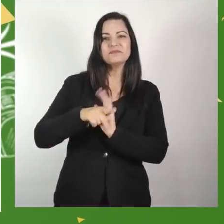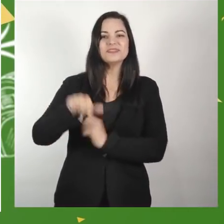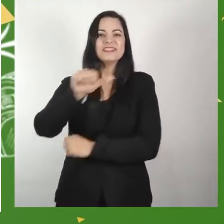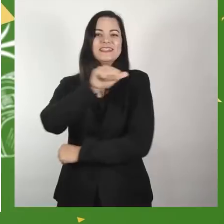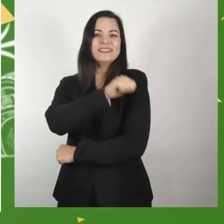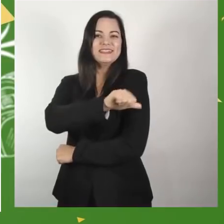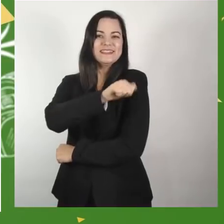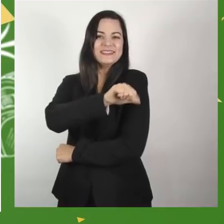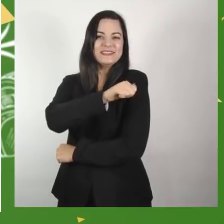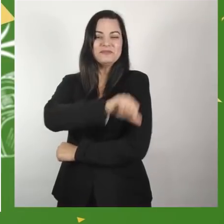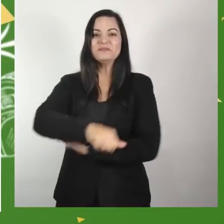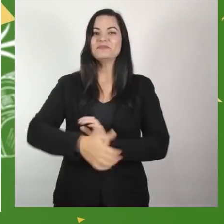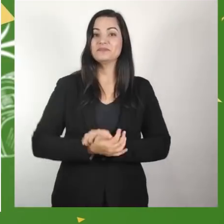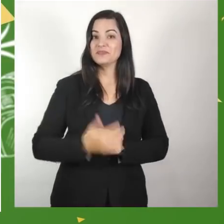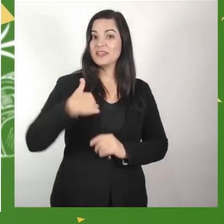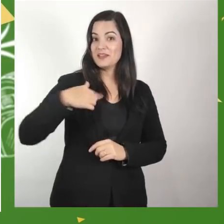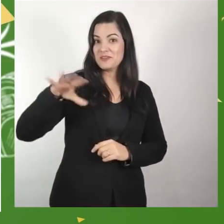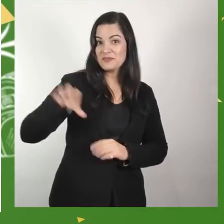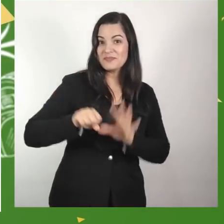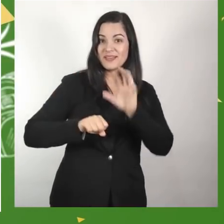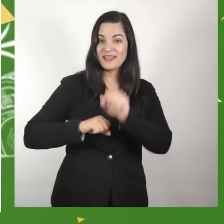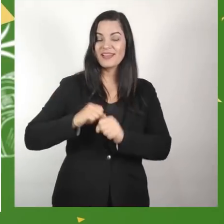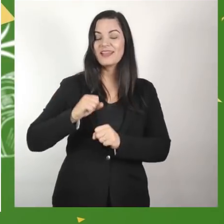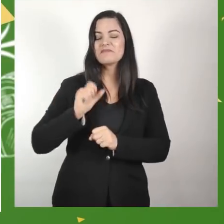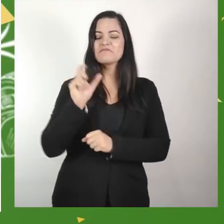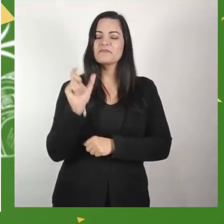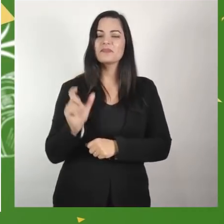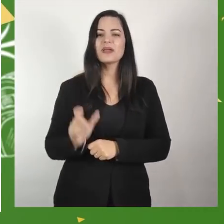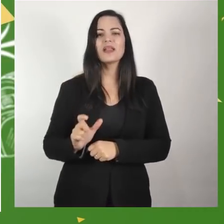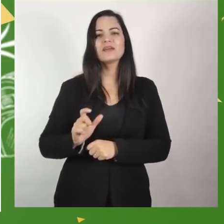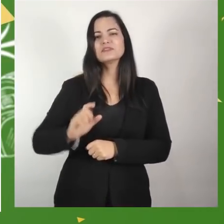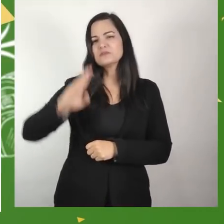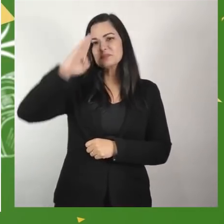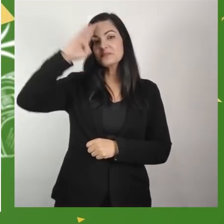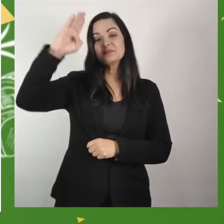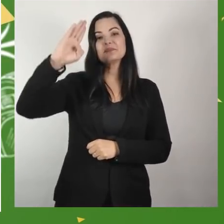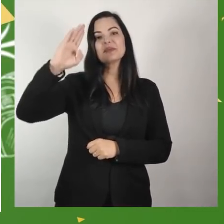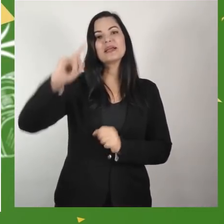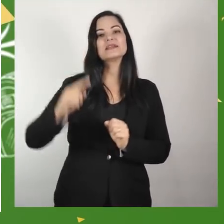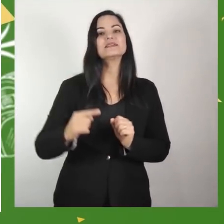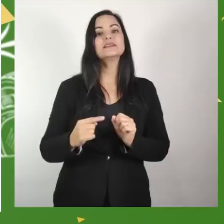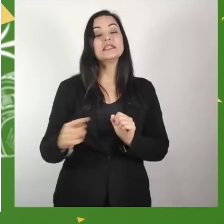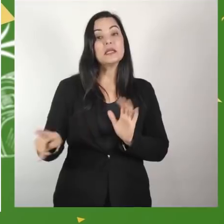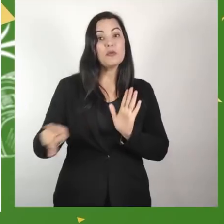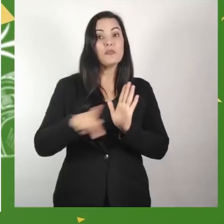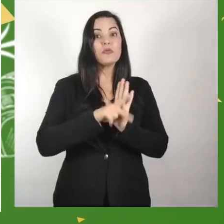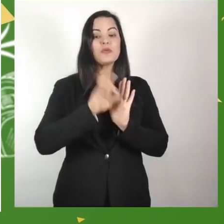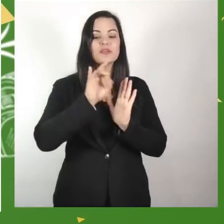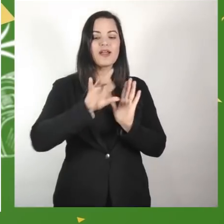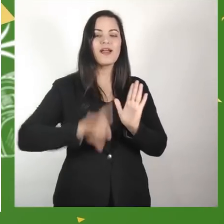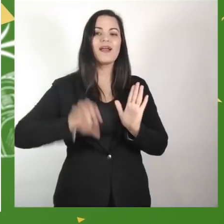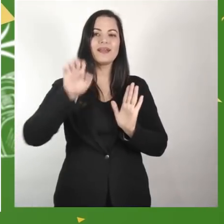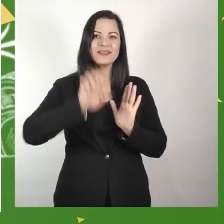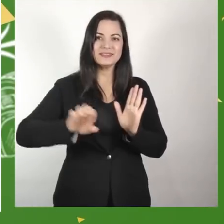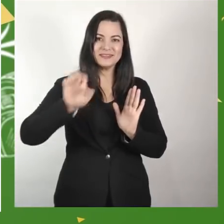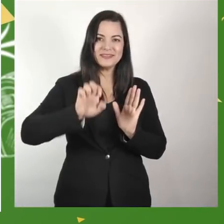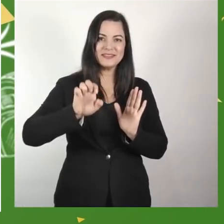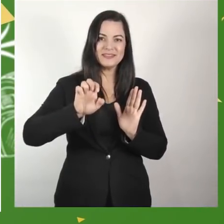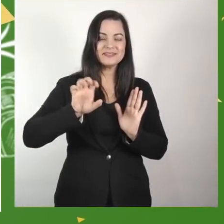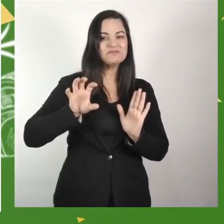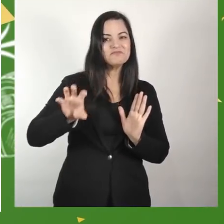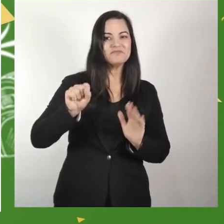do Rio de Janeiro. Então, eu peguei algumas palavras que marcam os estados que nós temos aqui na